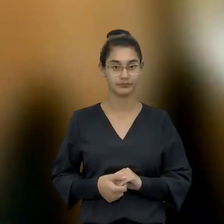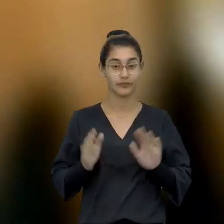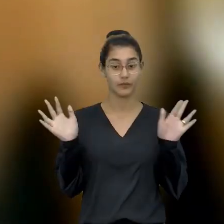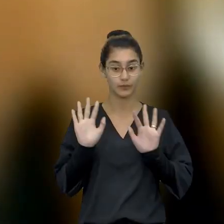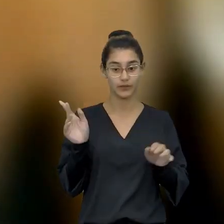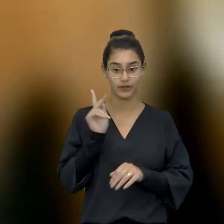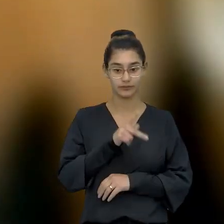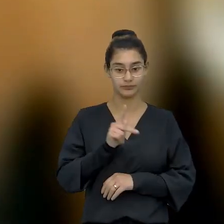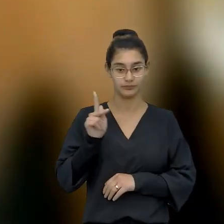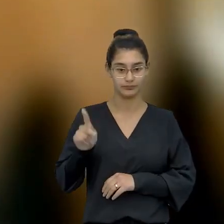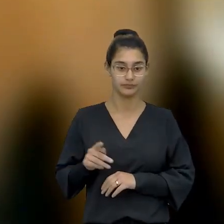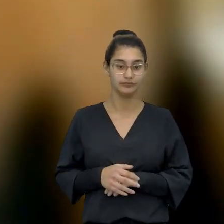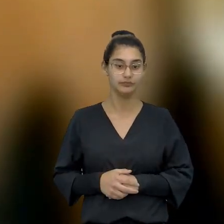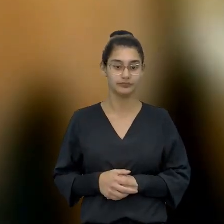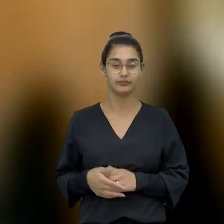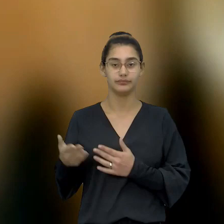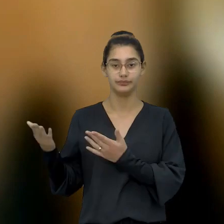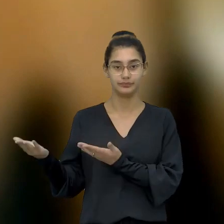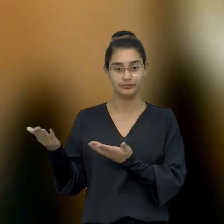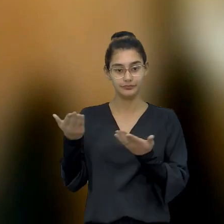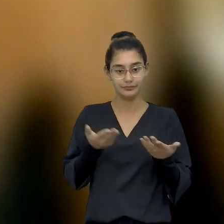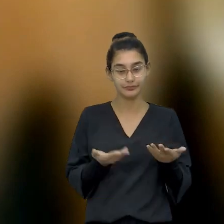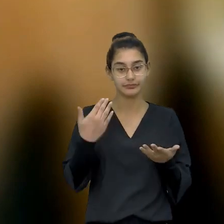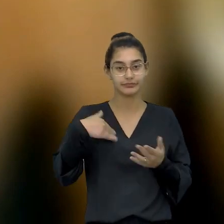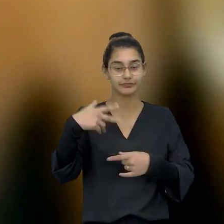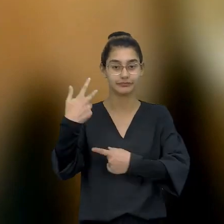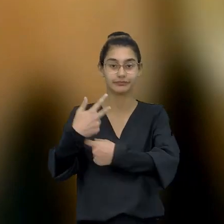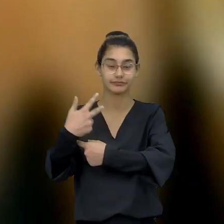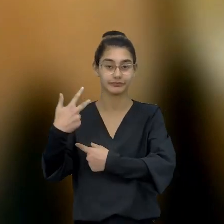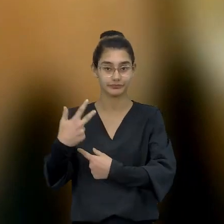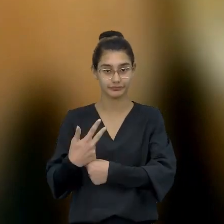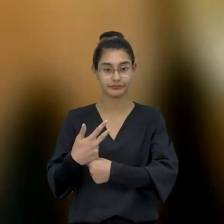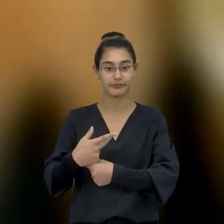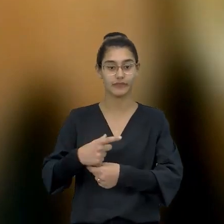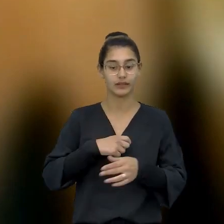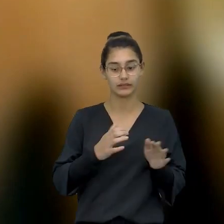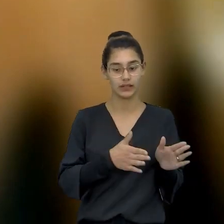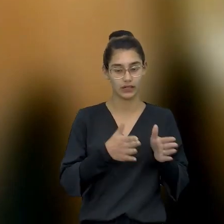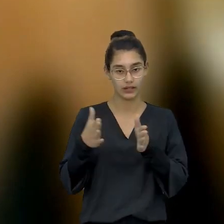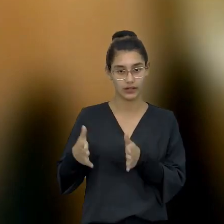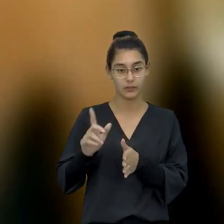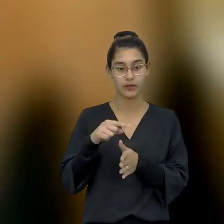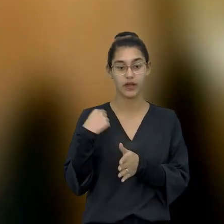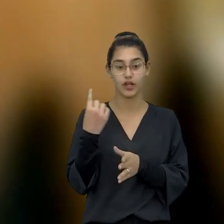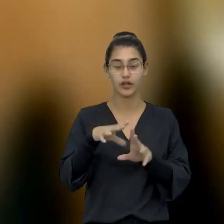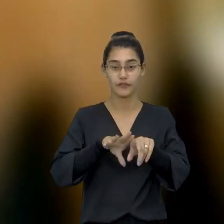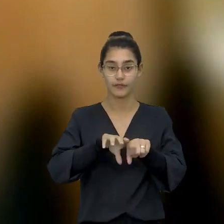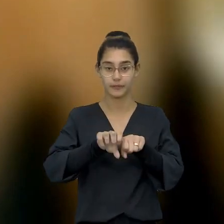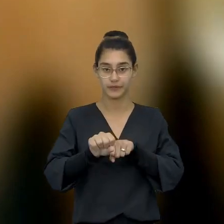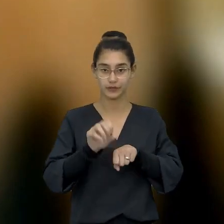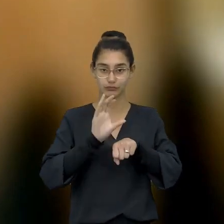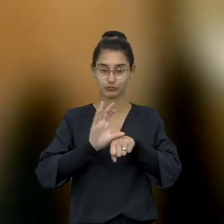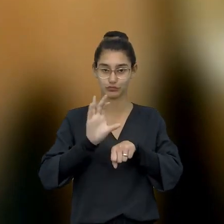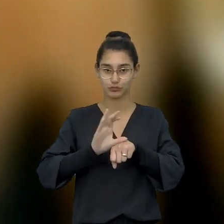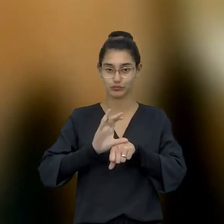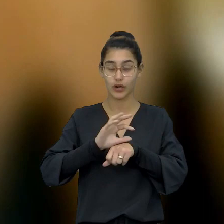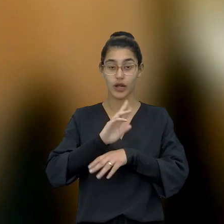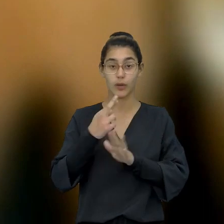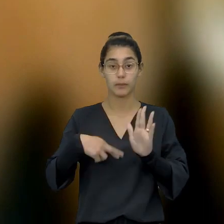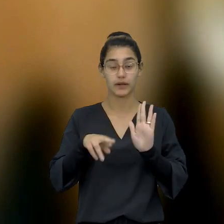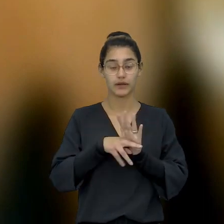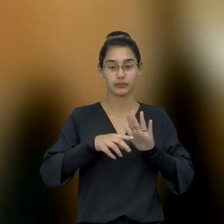Olá, professores. Sejam bem-vindos a mais uma gravação da etapa que é a nossa formação da